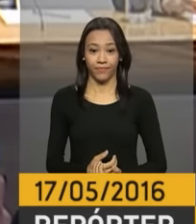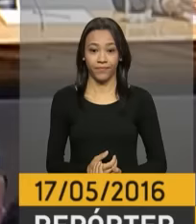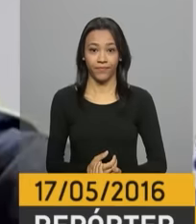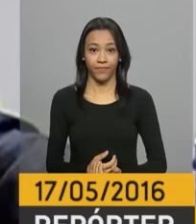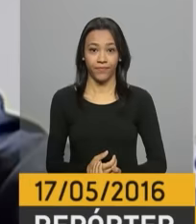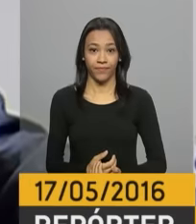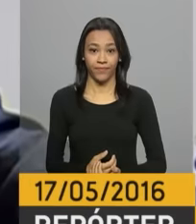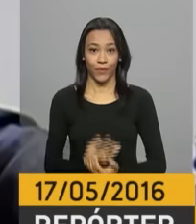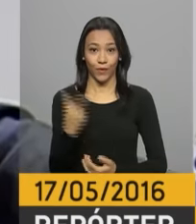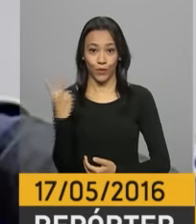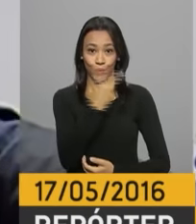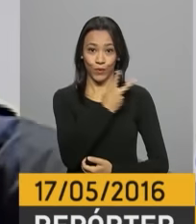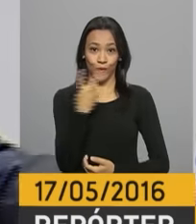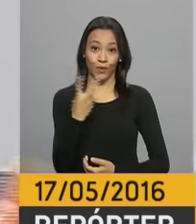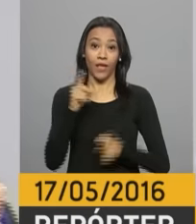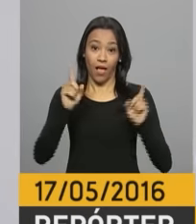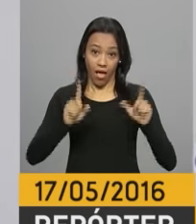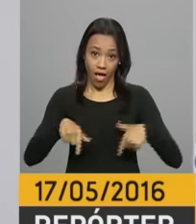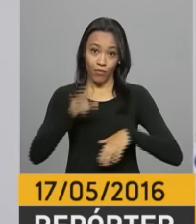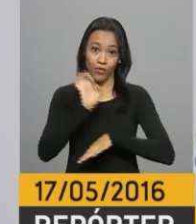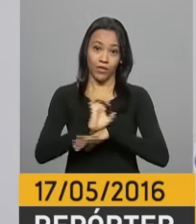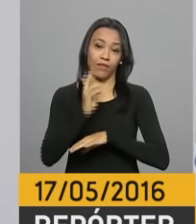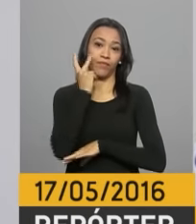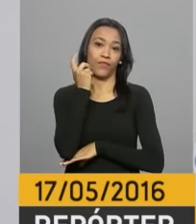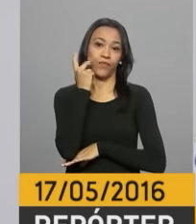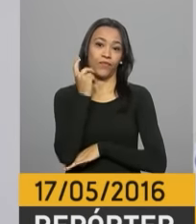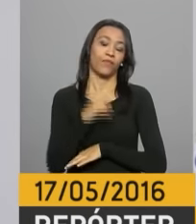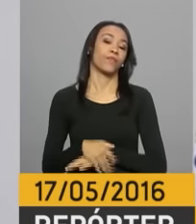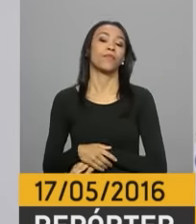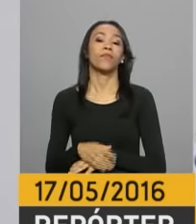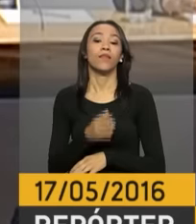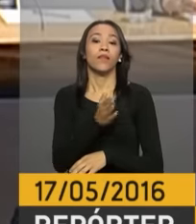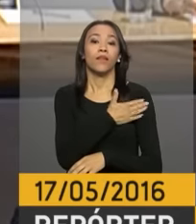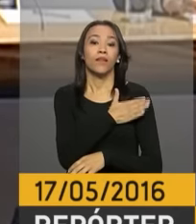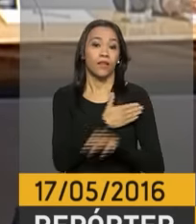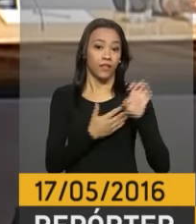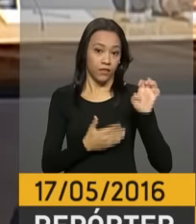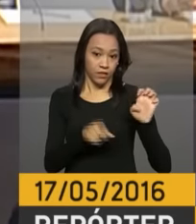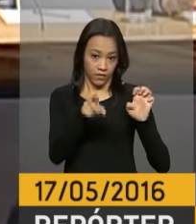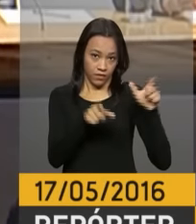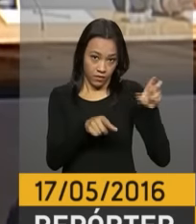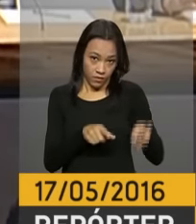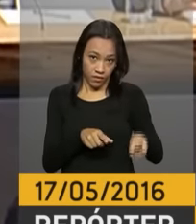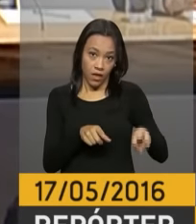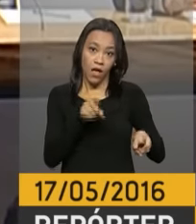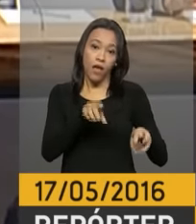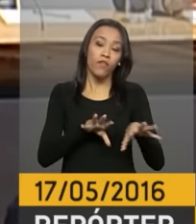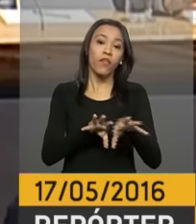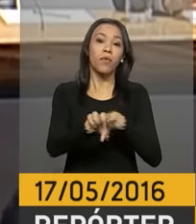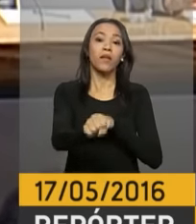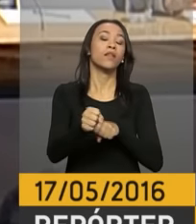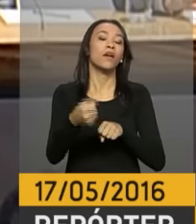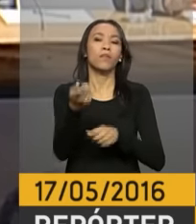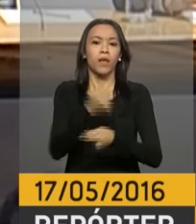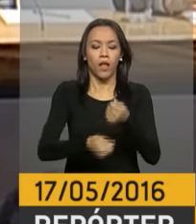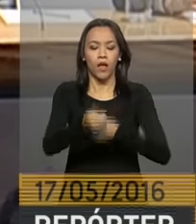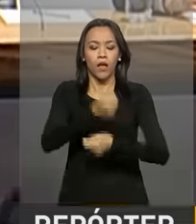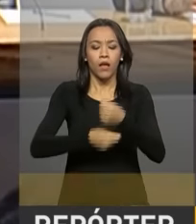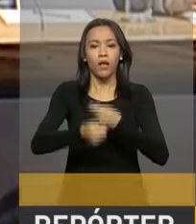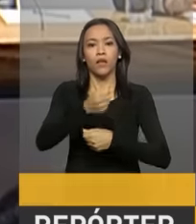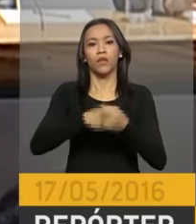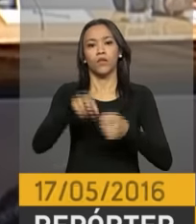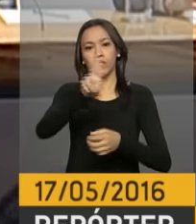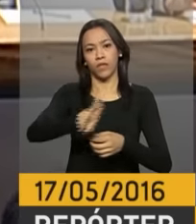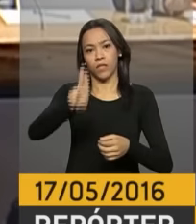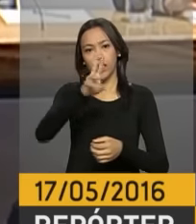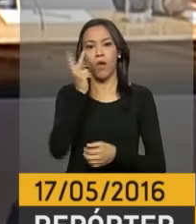Os dois são cearenses, tem isso, hein? Ele é formado em economia pela Universidade Federal do Ceará, mestre em economia pela